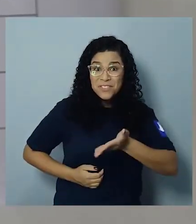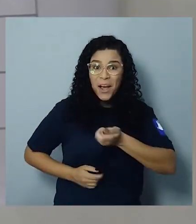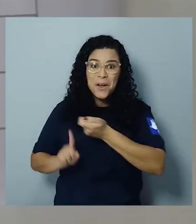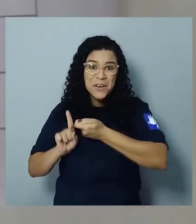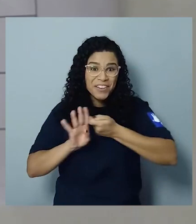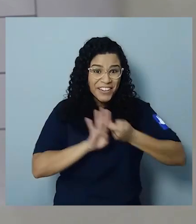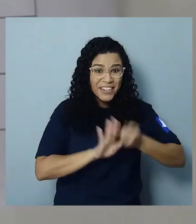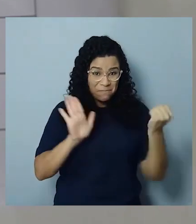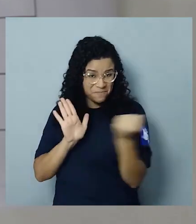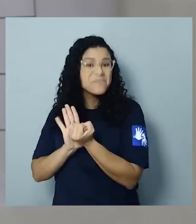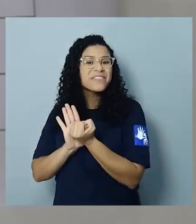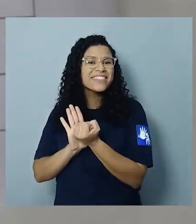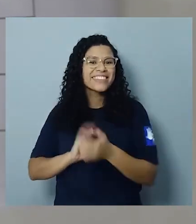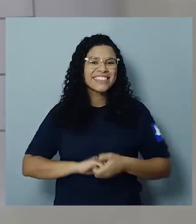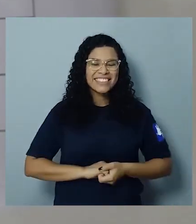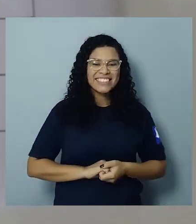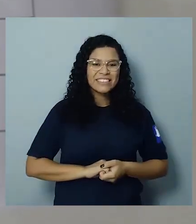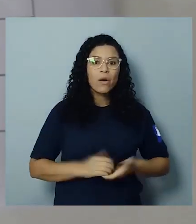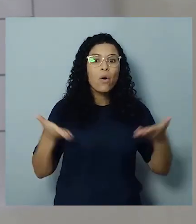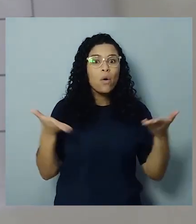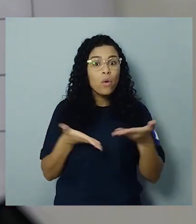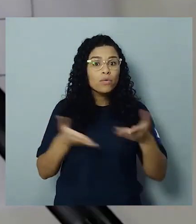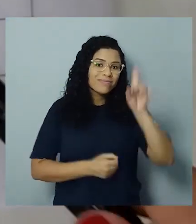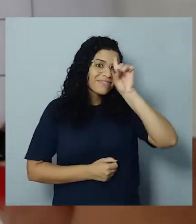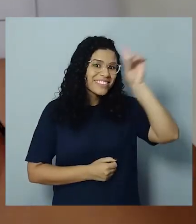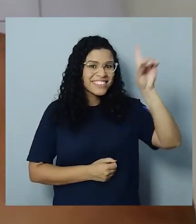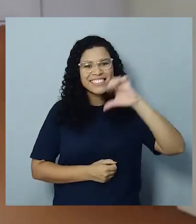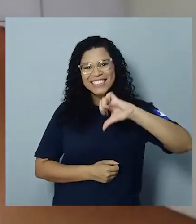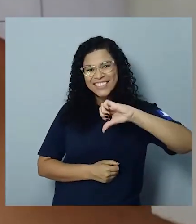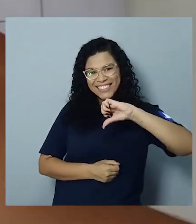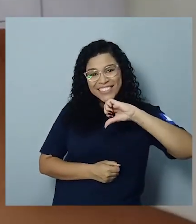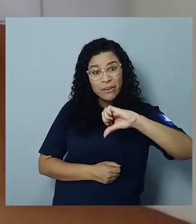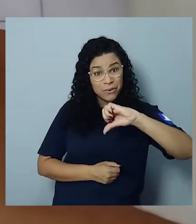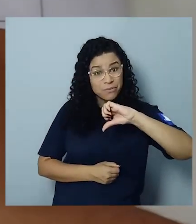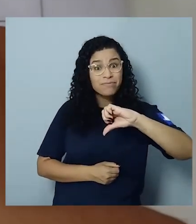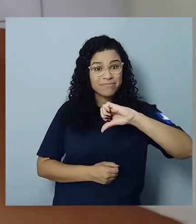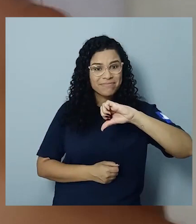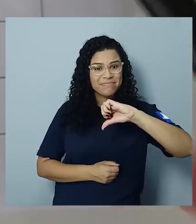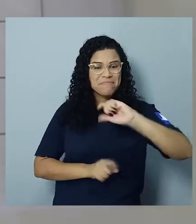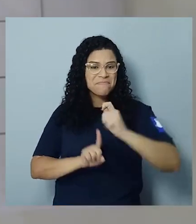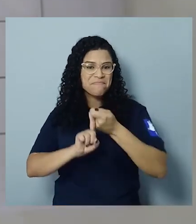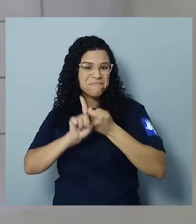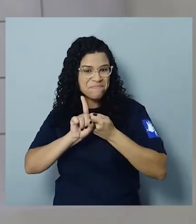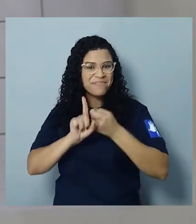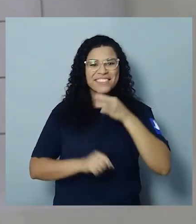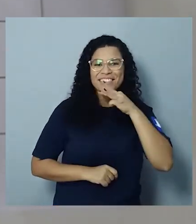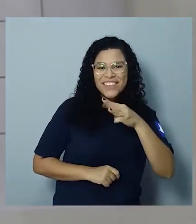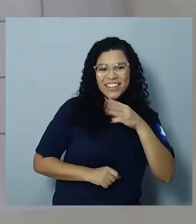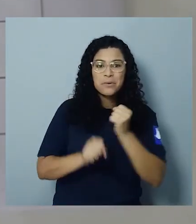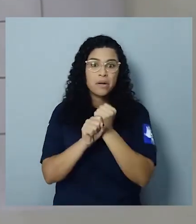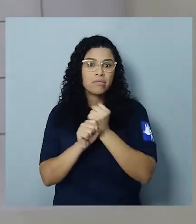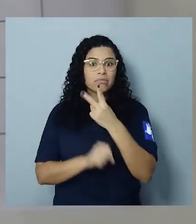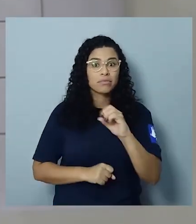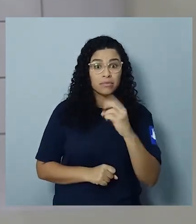já fizeram a marcação no calendário hoje é dia nove de